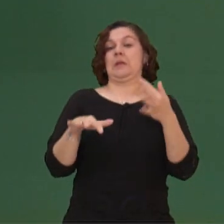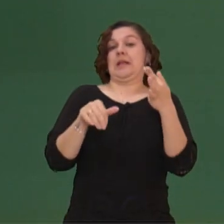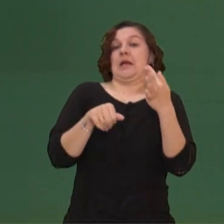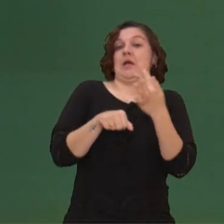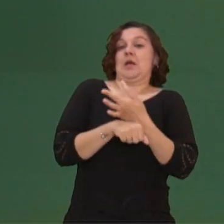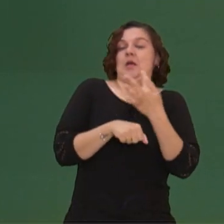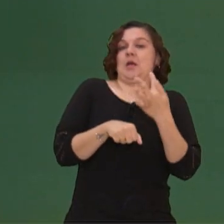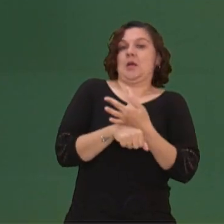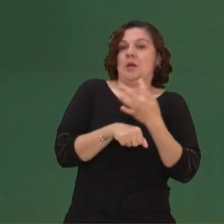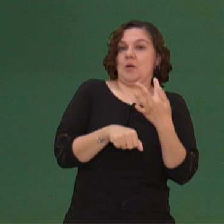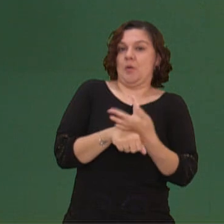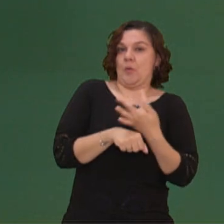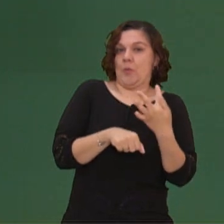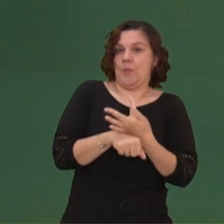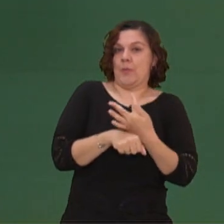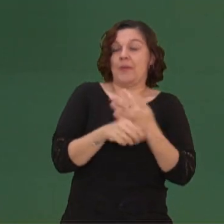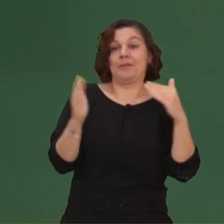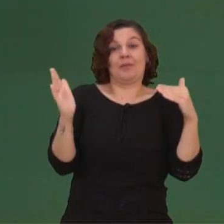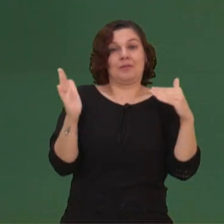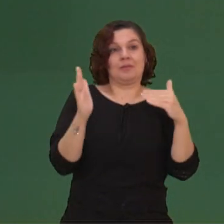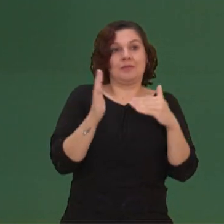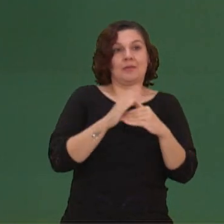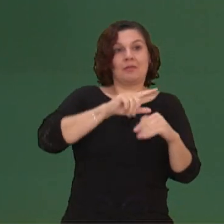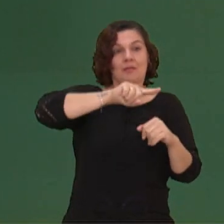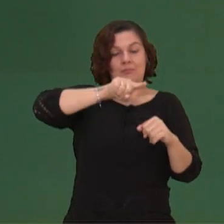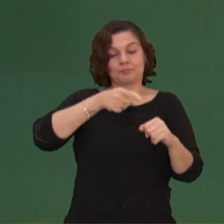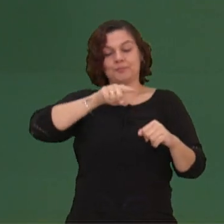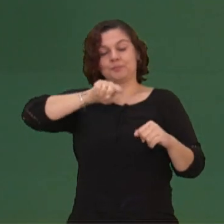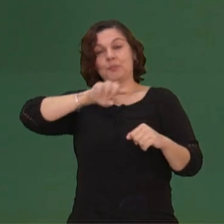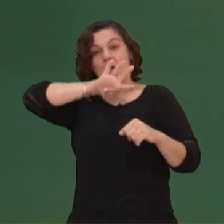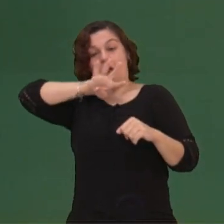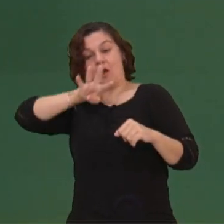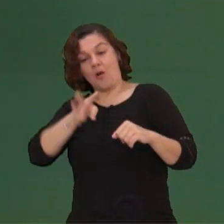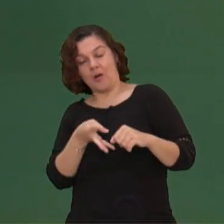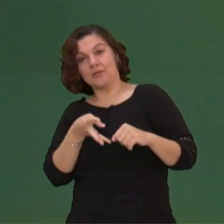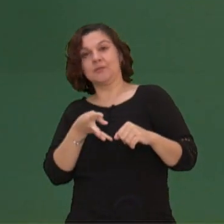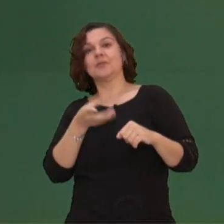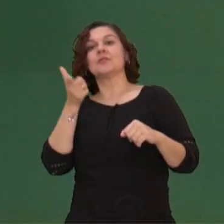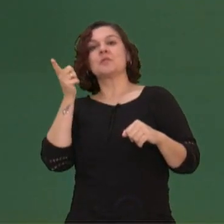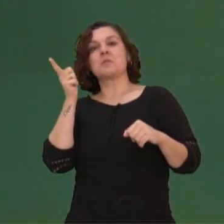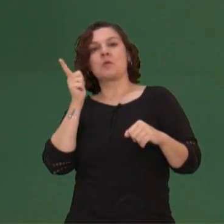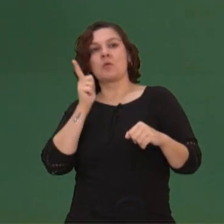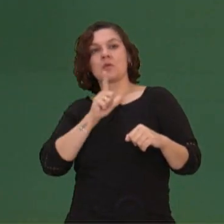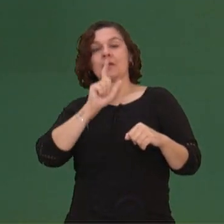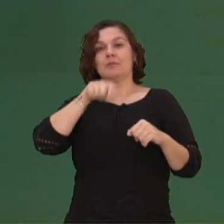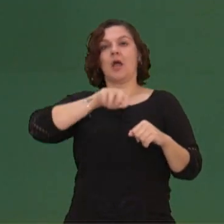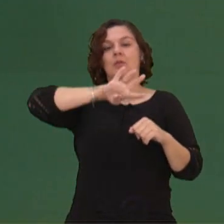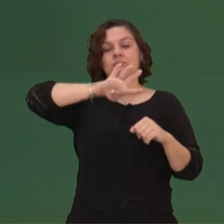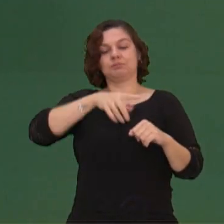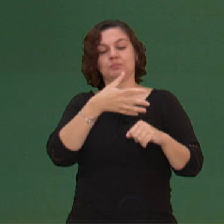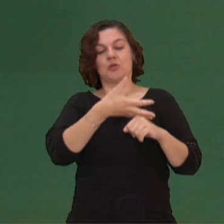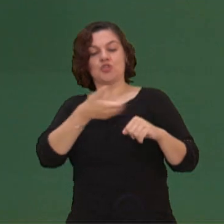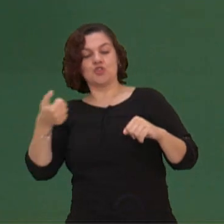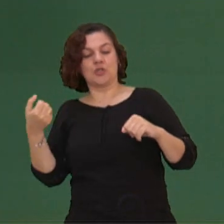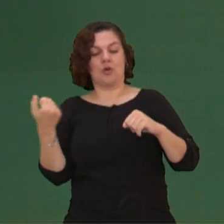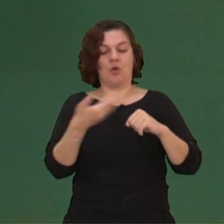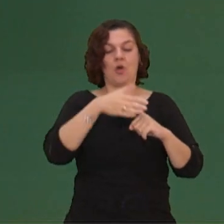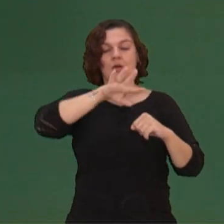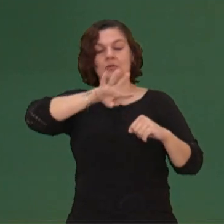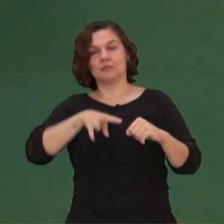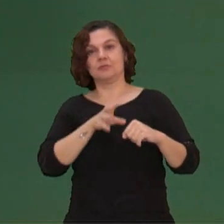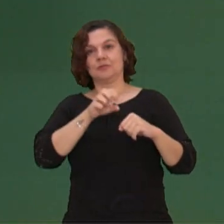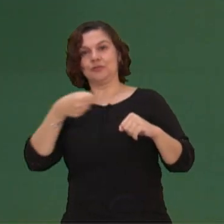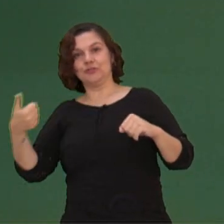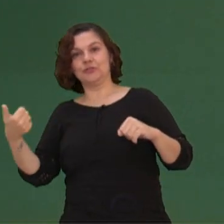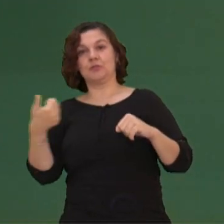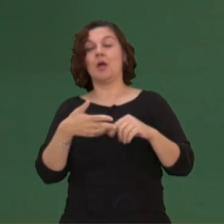caso do potássio, só até a quarta camada cheia. Dá para preencher com elétrons e retirar? Dá. Isso pode acontecer em